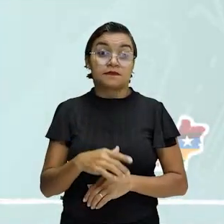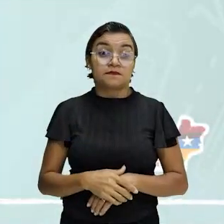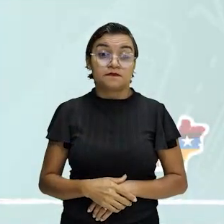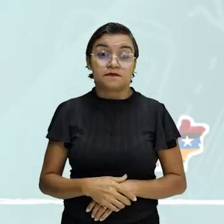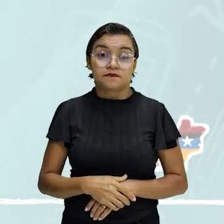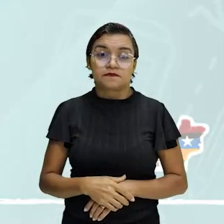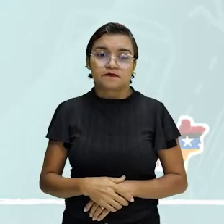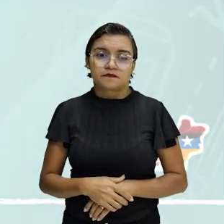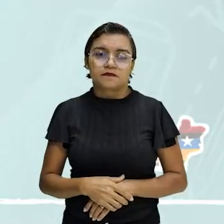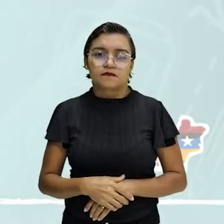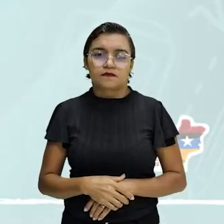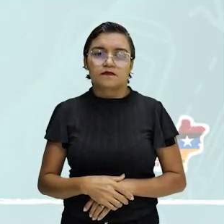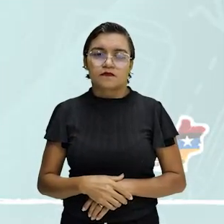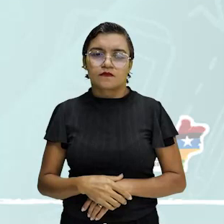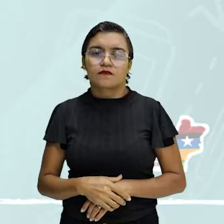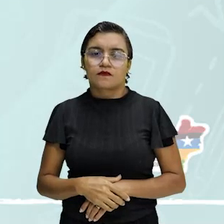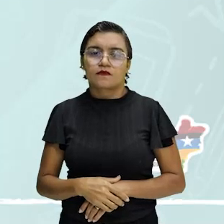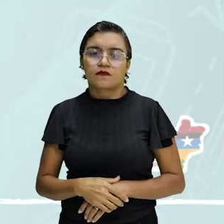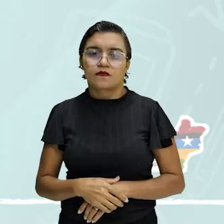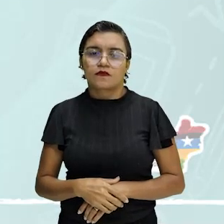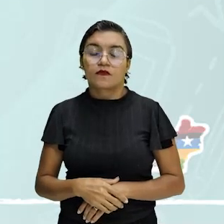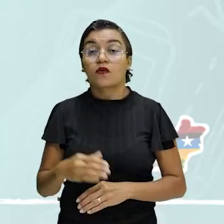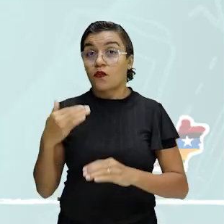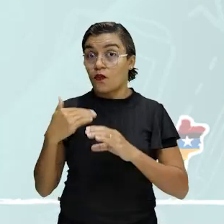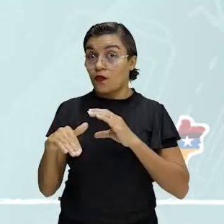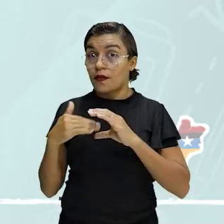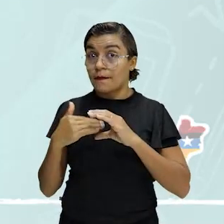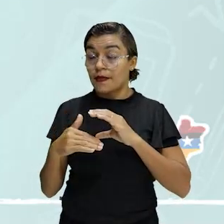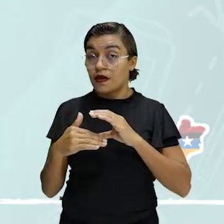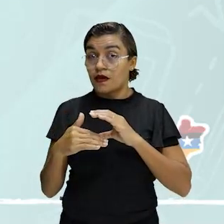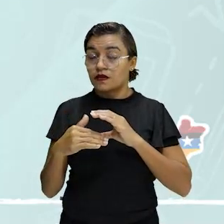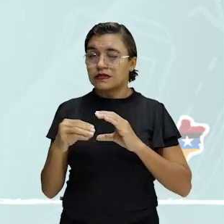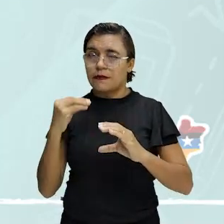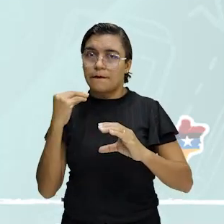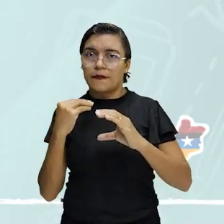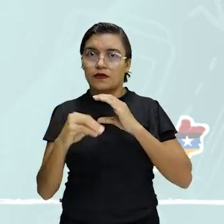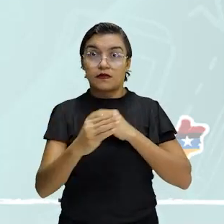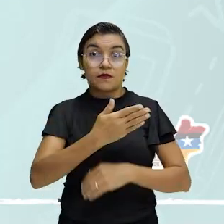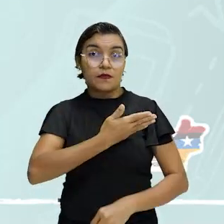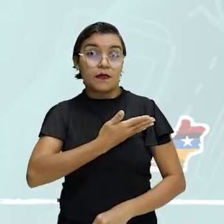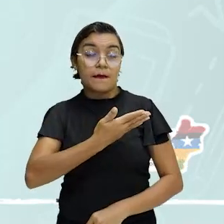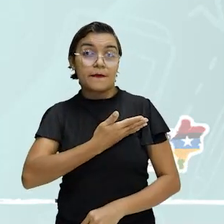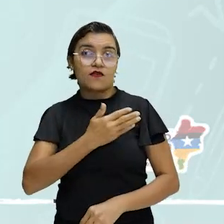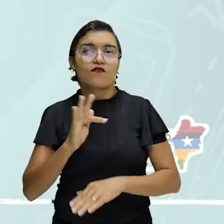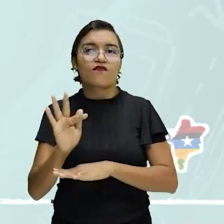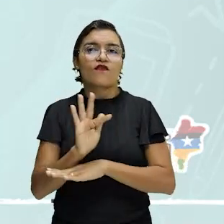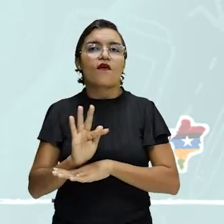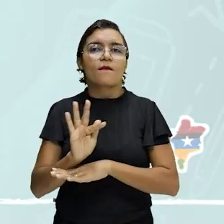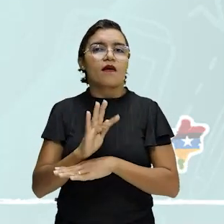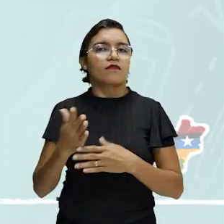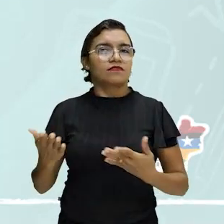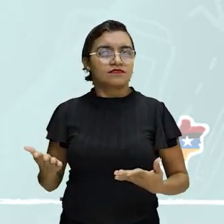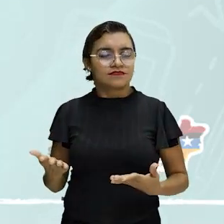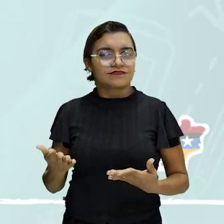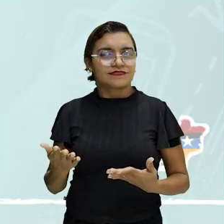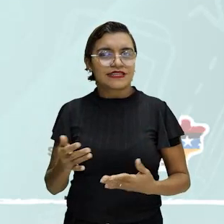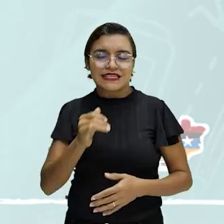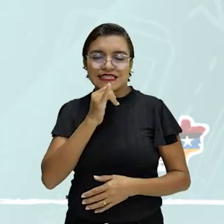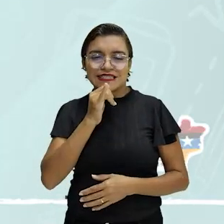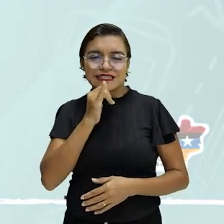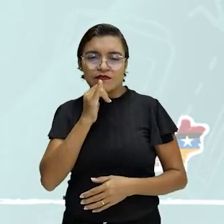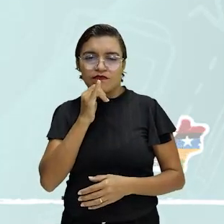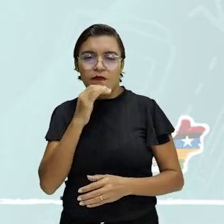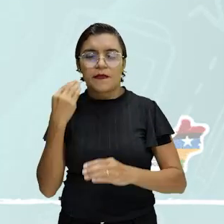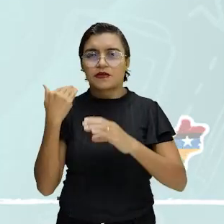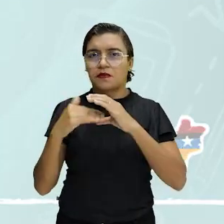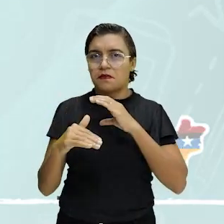Agora, um e-mail bem informal para um amigo. Lembrando que, geralmente, turma, a gente não vai mandar um e-mail para o amigo para contar algo que acabou de acontecer com a gente. Eu estou